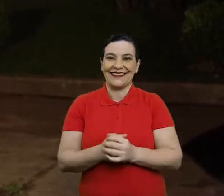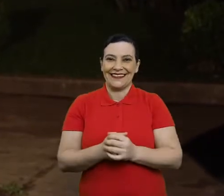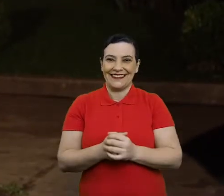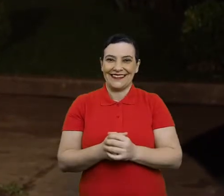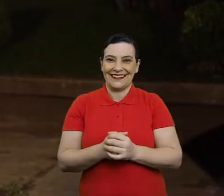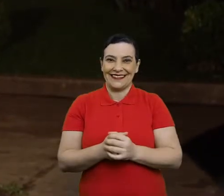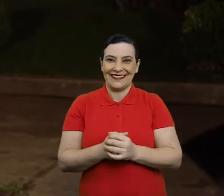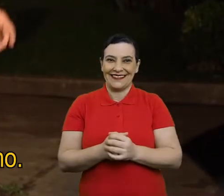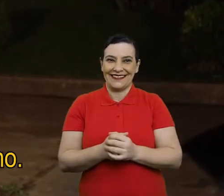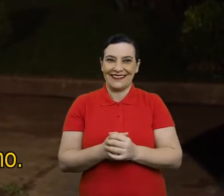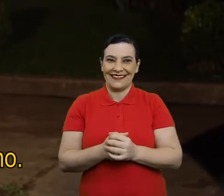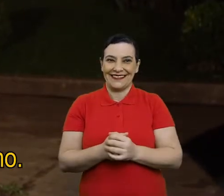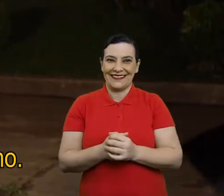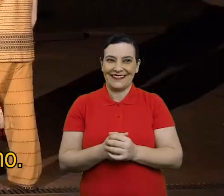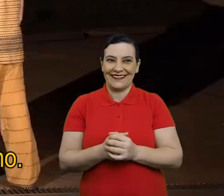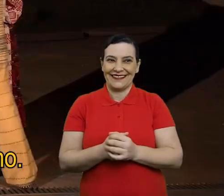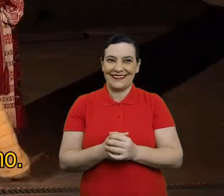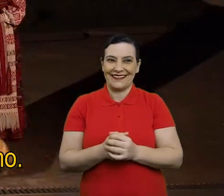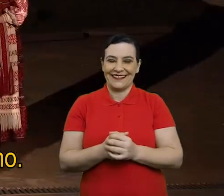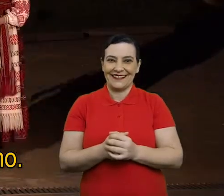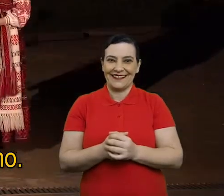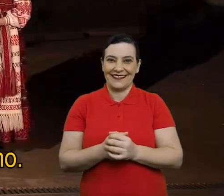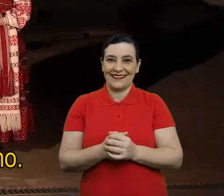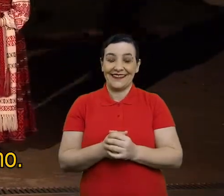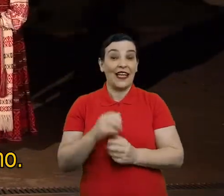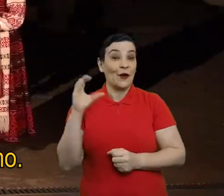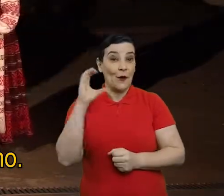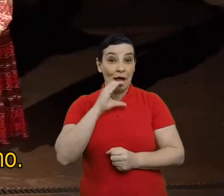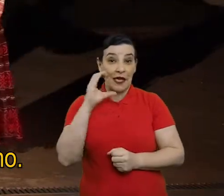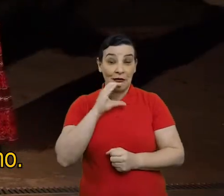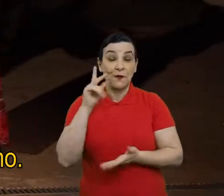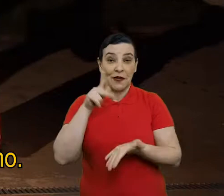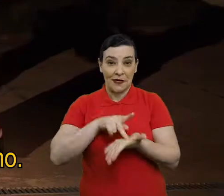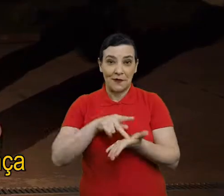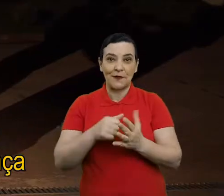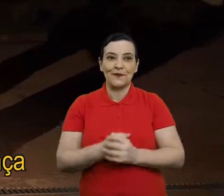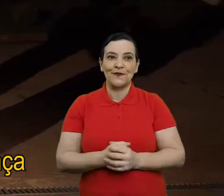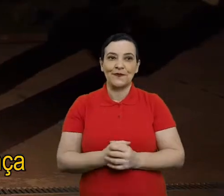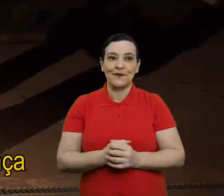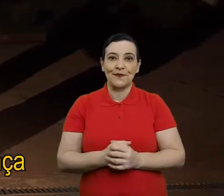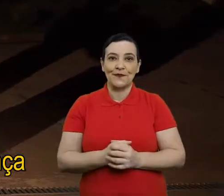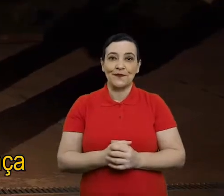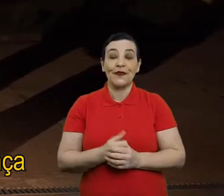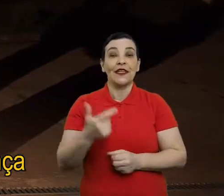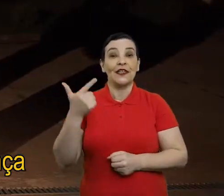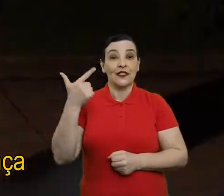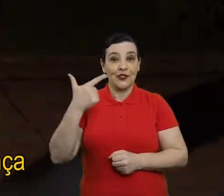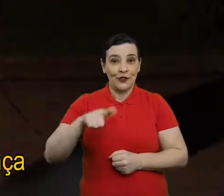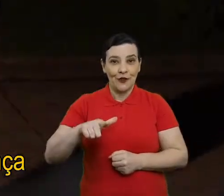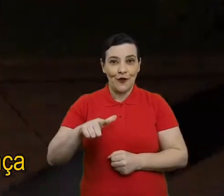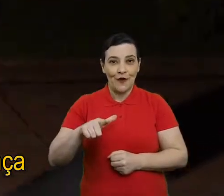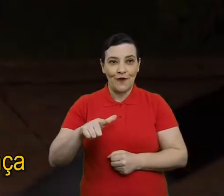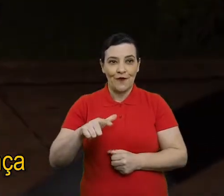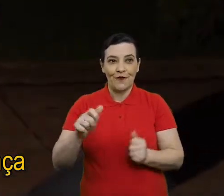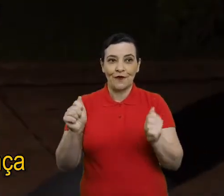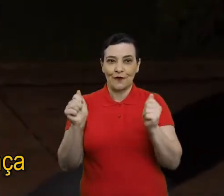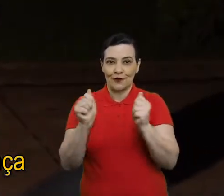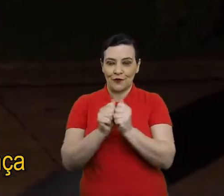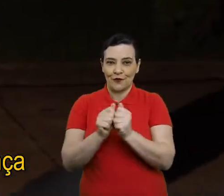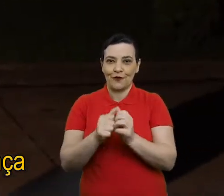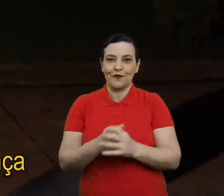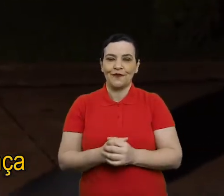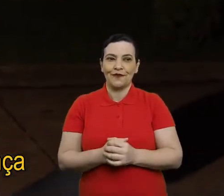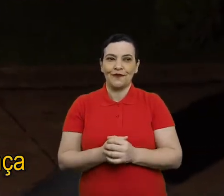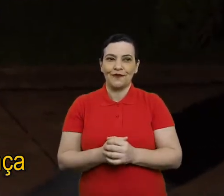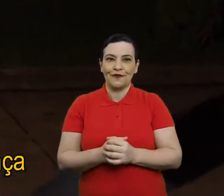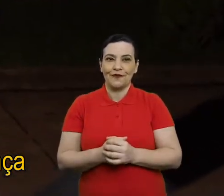trocam as parceiras. Então a gente troca, vai correndo mesmo. Pegou a menina, a gente vai